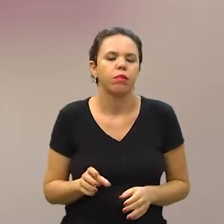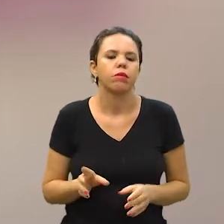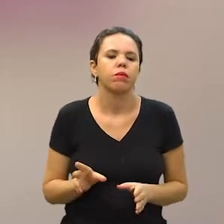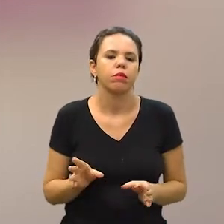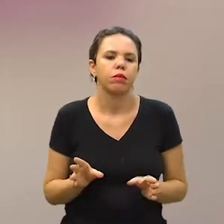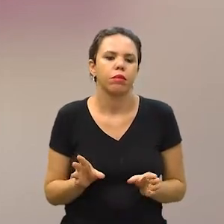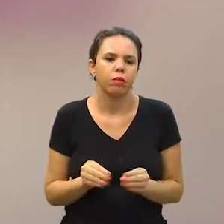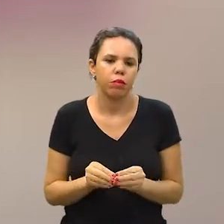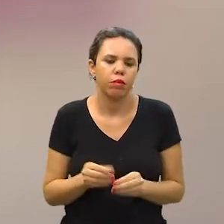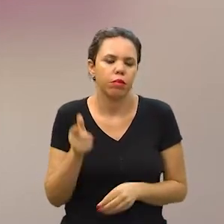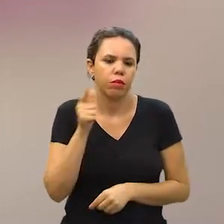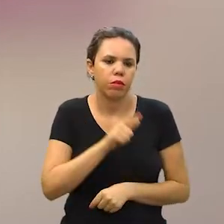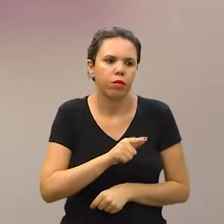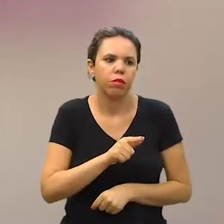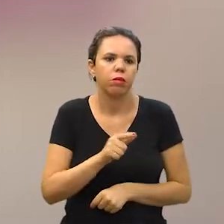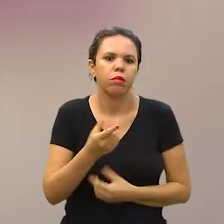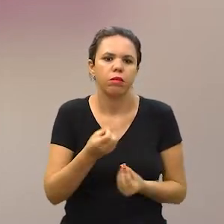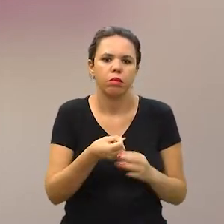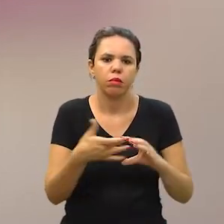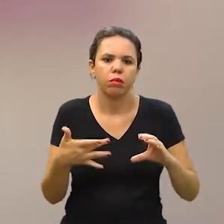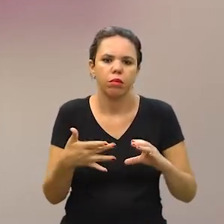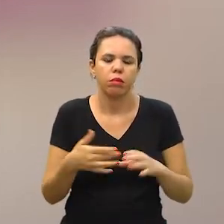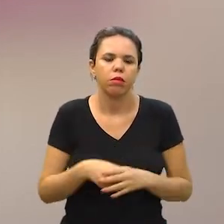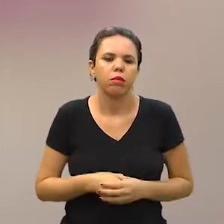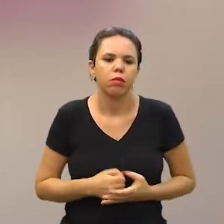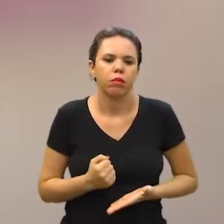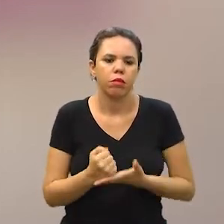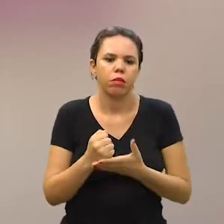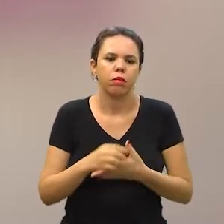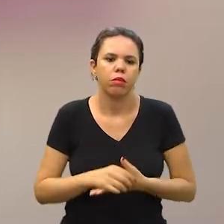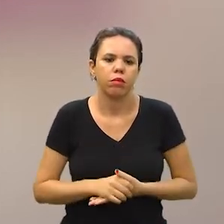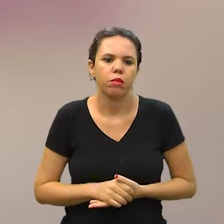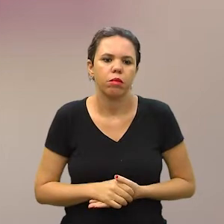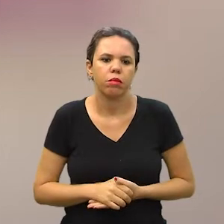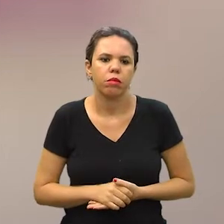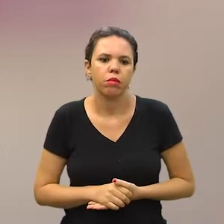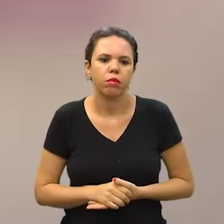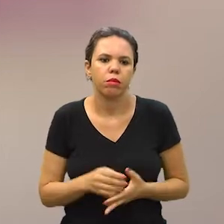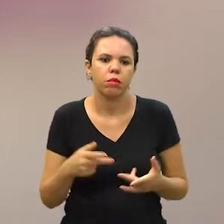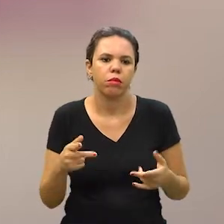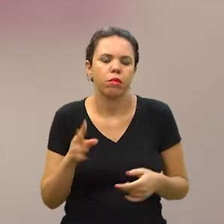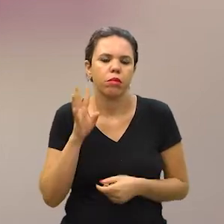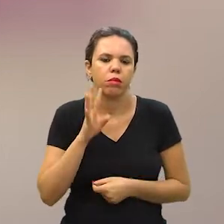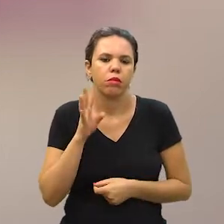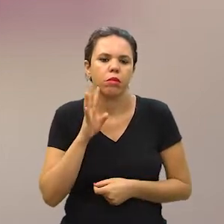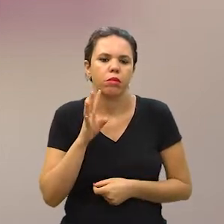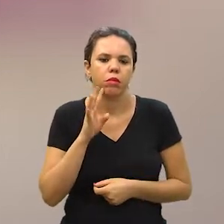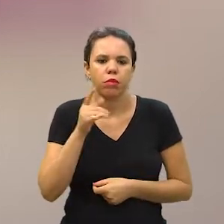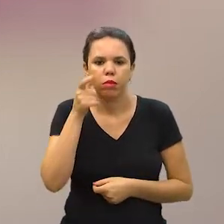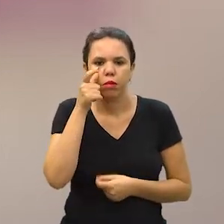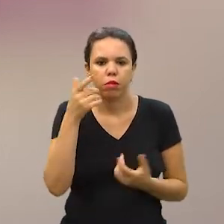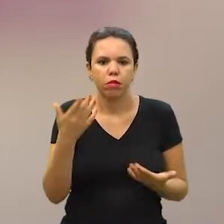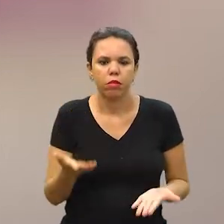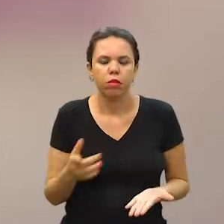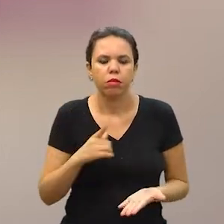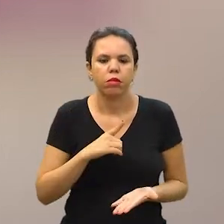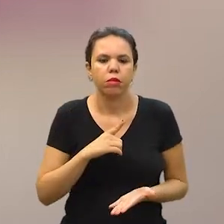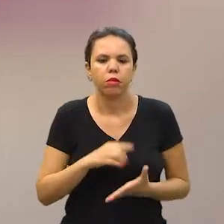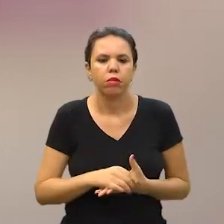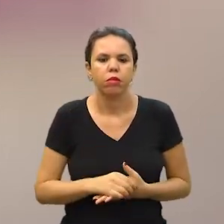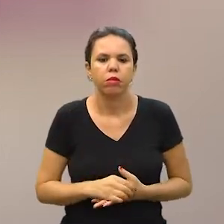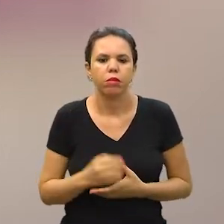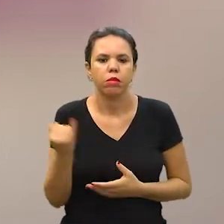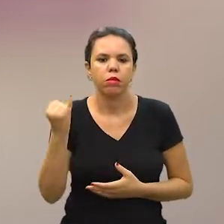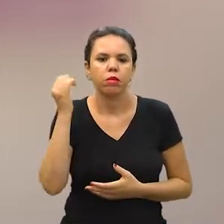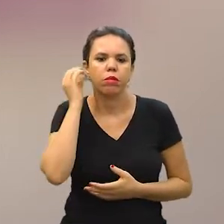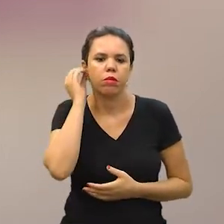diagnóstico. Geralmente, a gente consegue bastante características que ajudam, né? E uma coisa que é legal da gente ver é porque nós temos